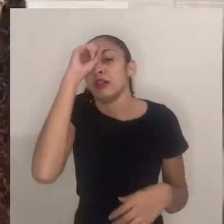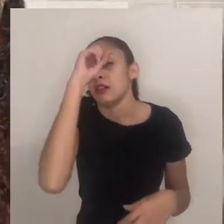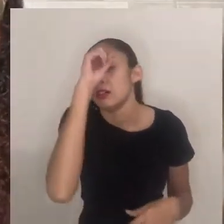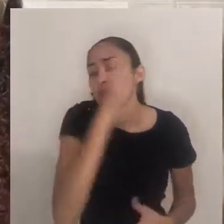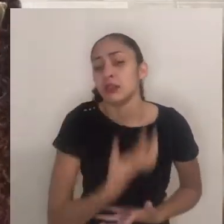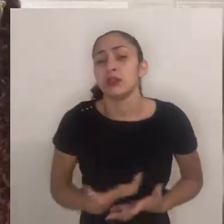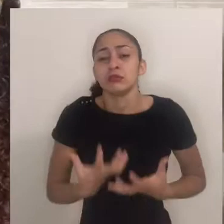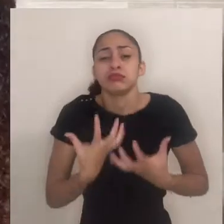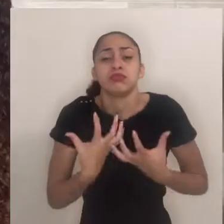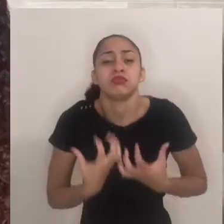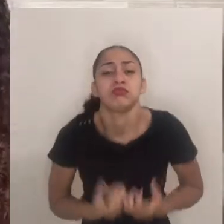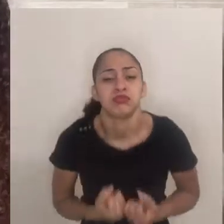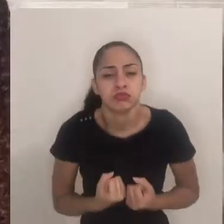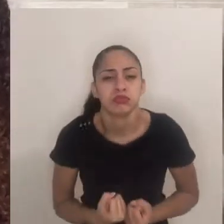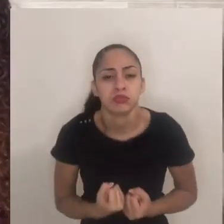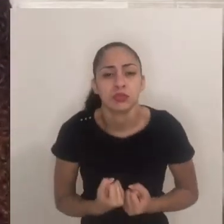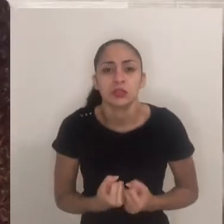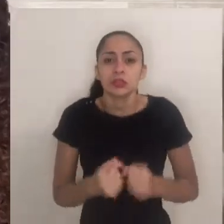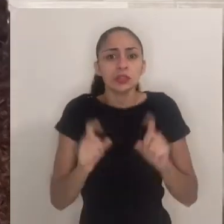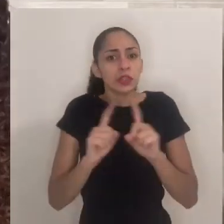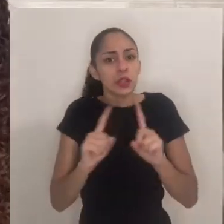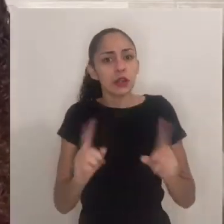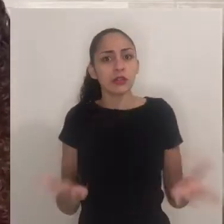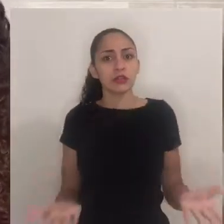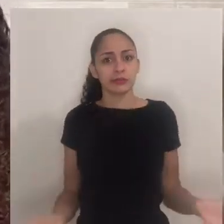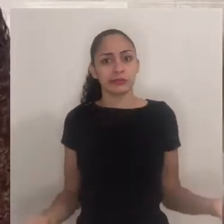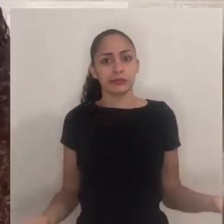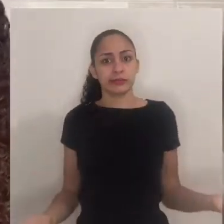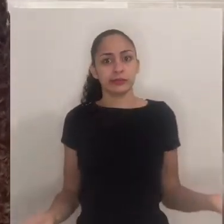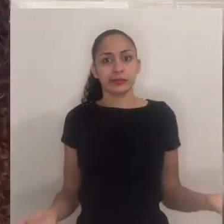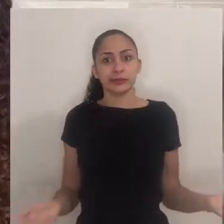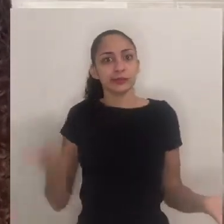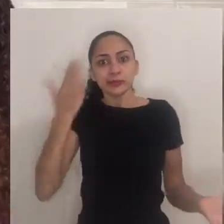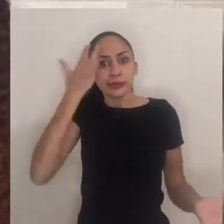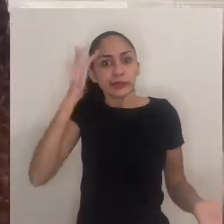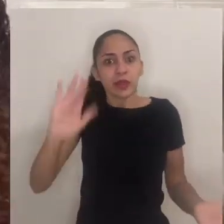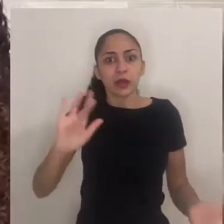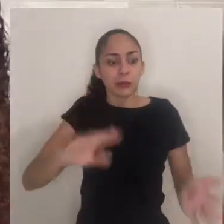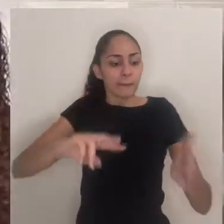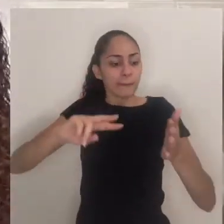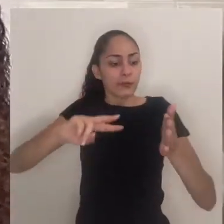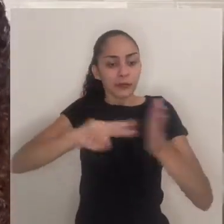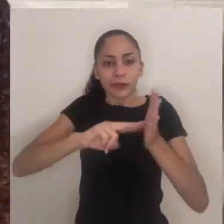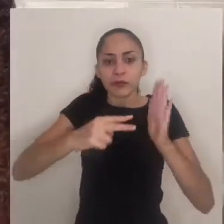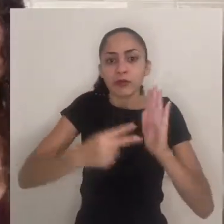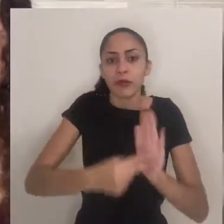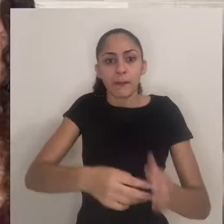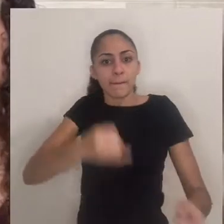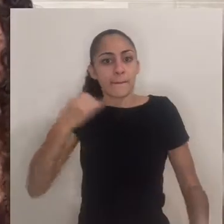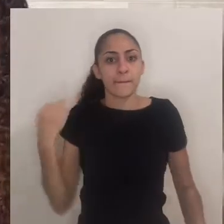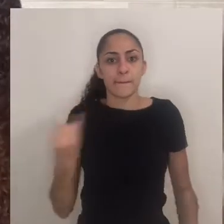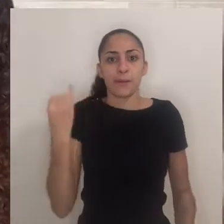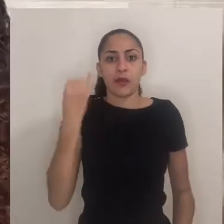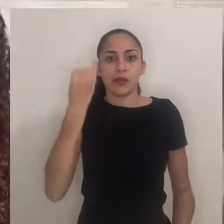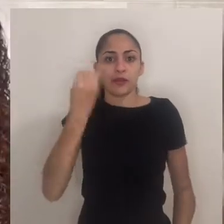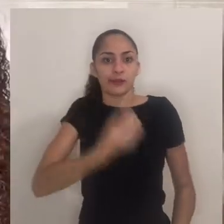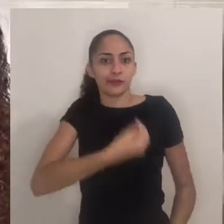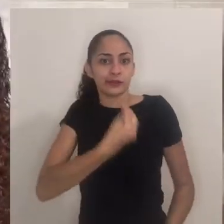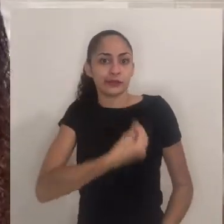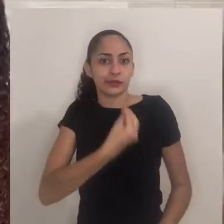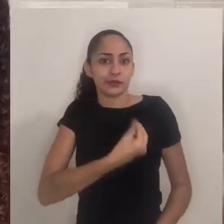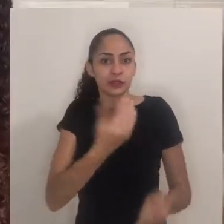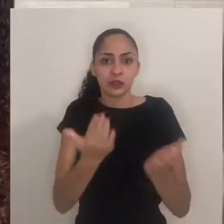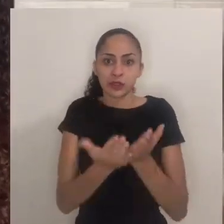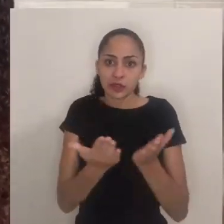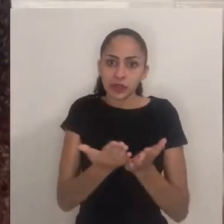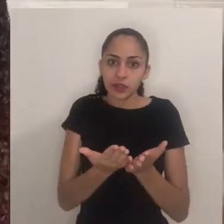nossas vidas, para nós, é porque nós ainda não entendemos, ainda não reconhecemos a importância dela para a vida do cristão.